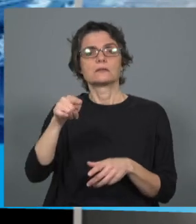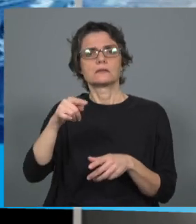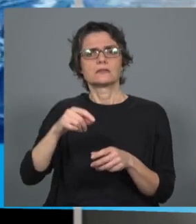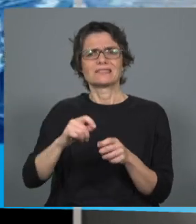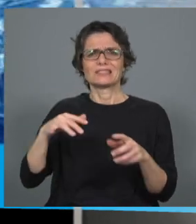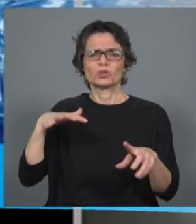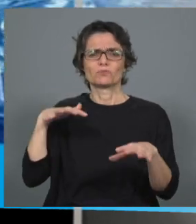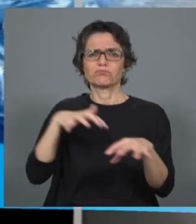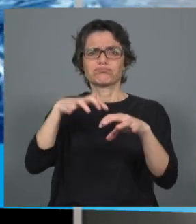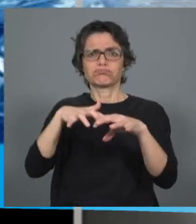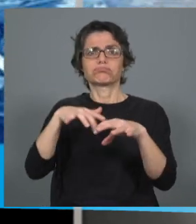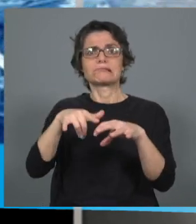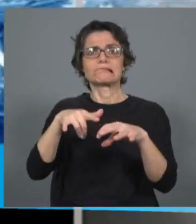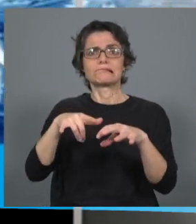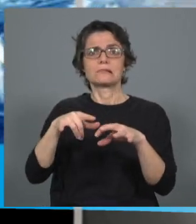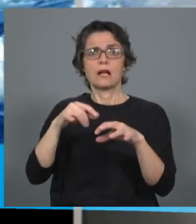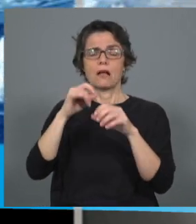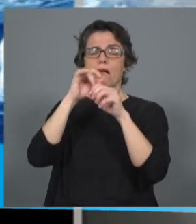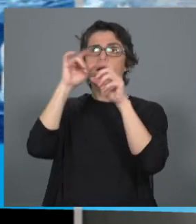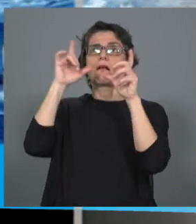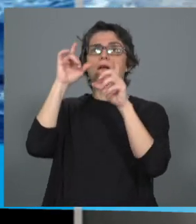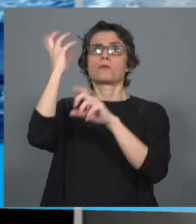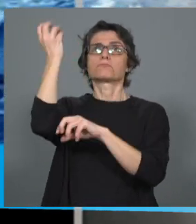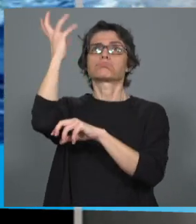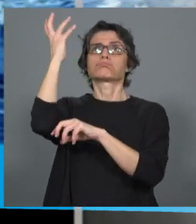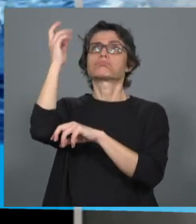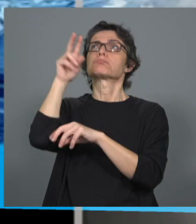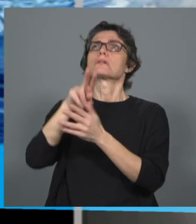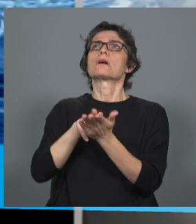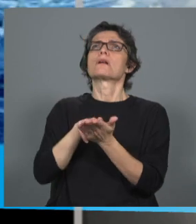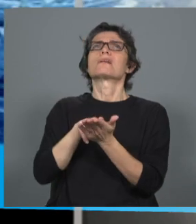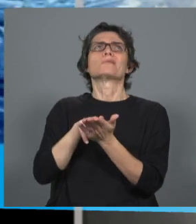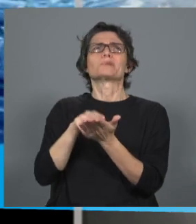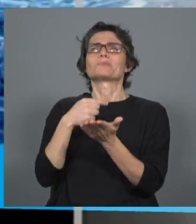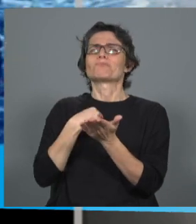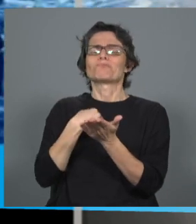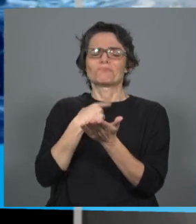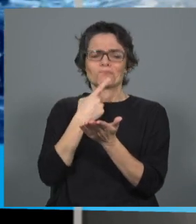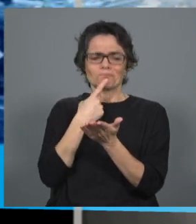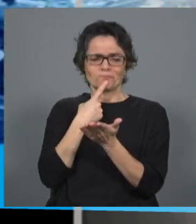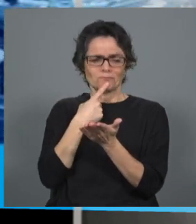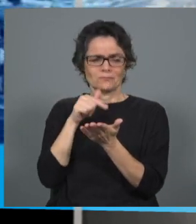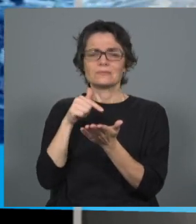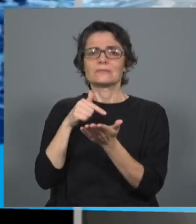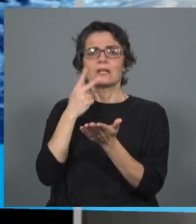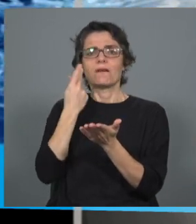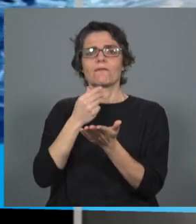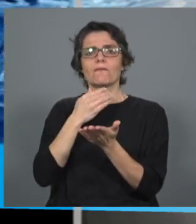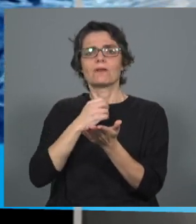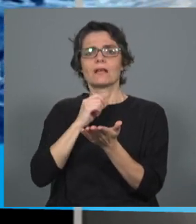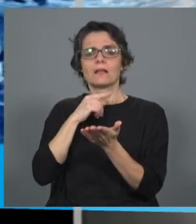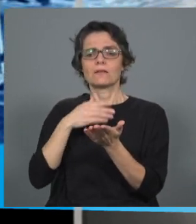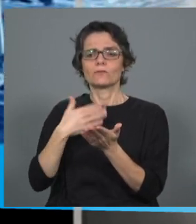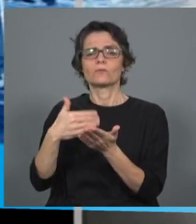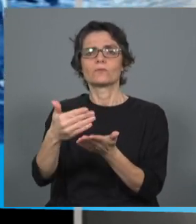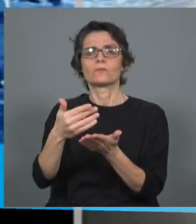na ambulância, com a clara sensação, se eu tivesse ido lá para cima, Nosso Senhor, quando me mostrasse a minha